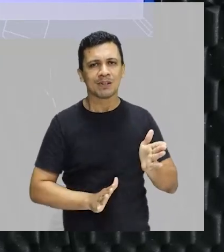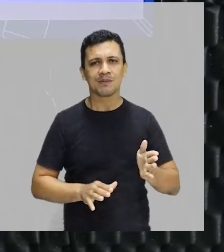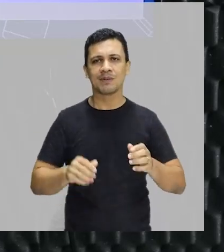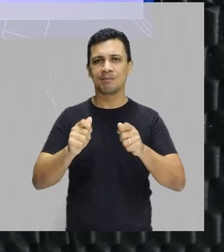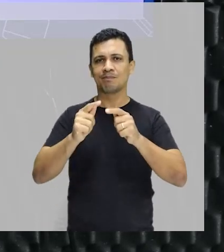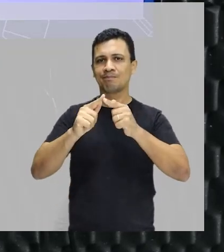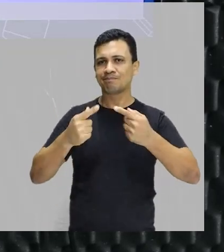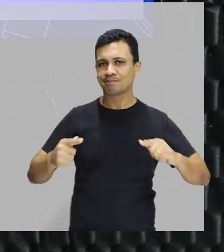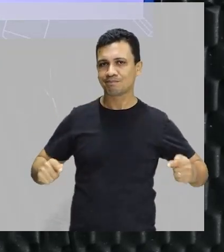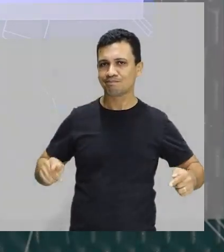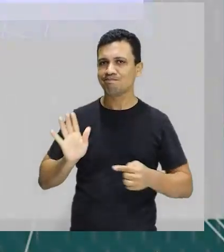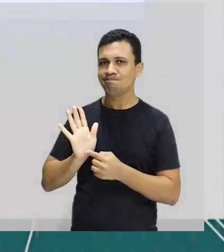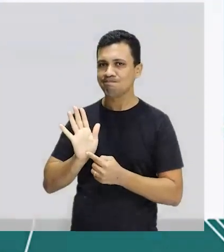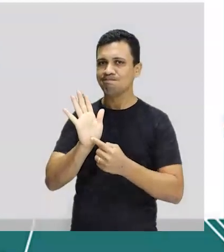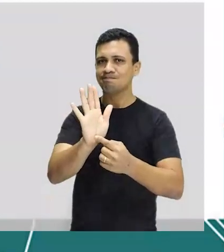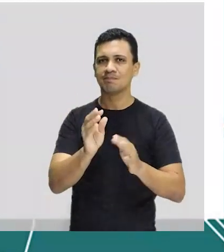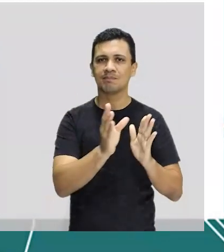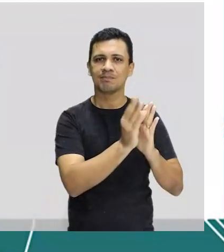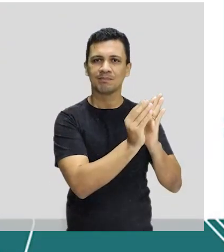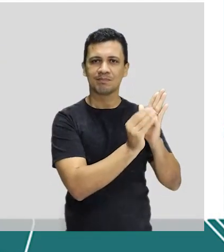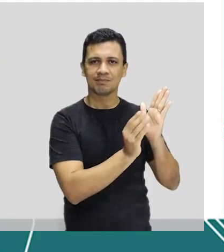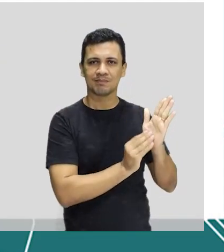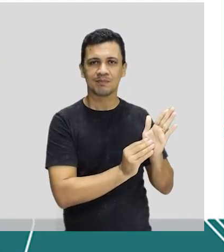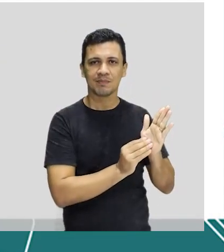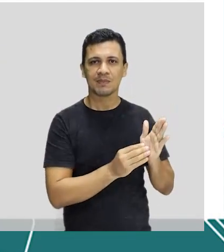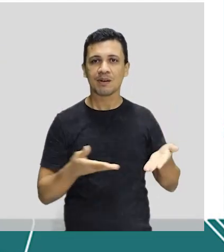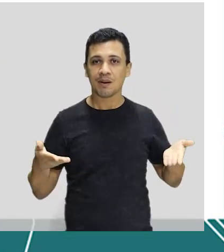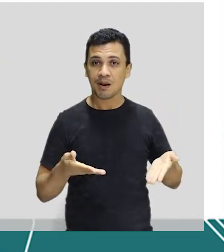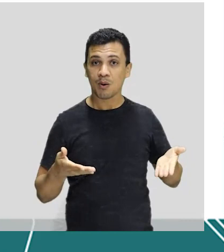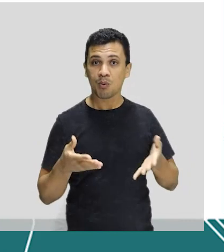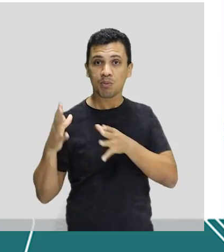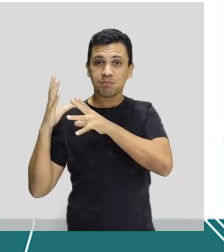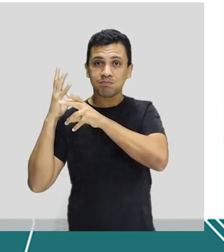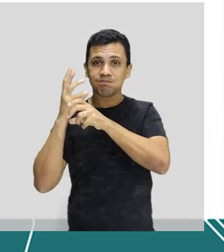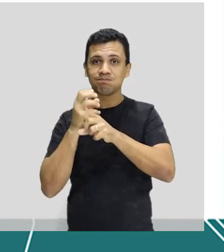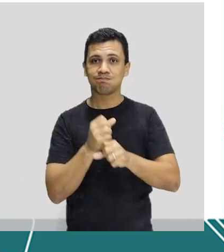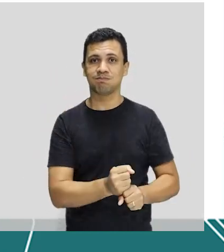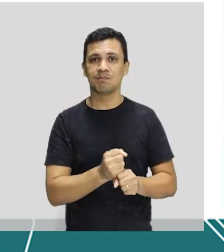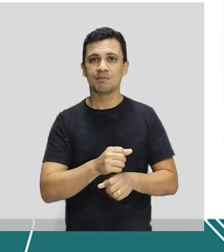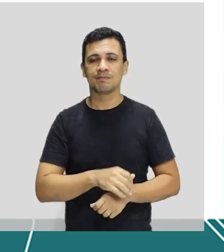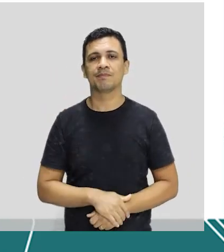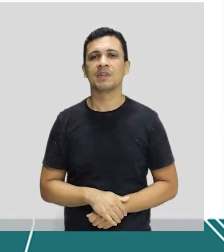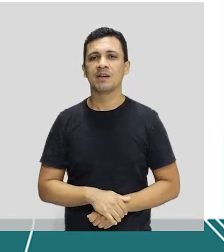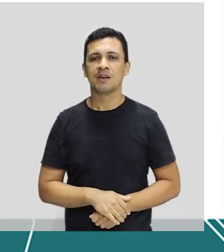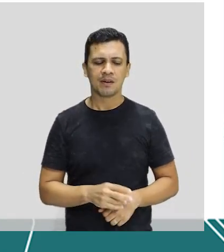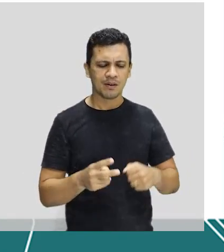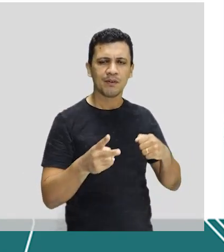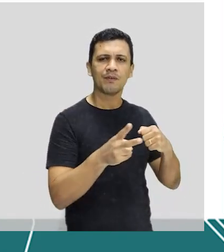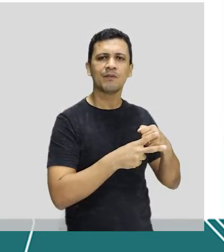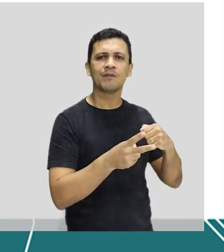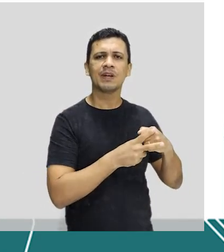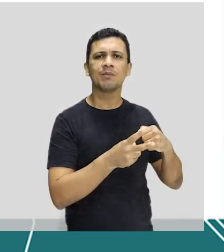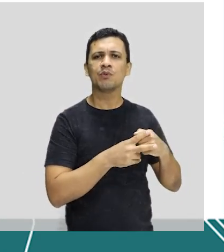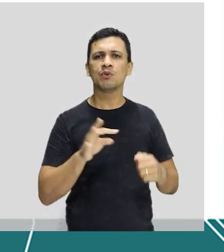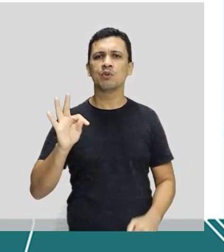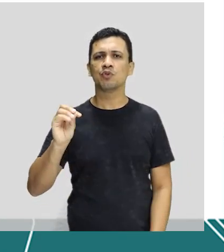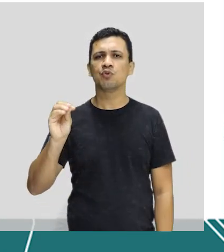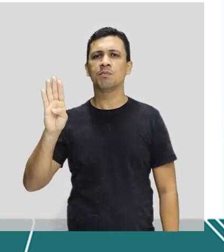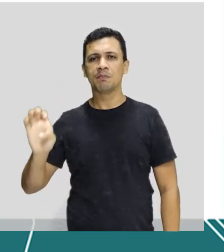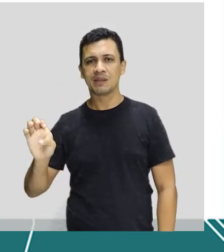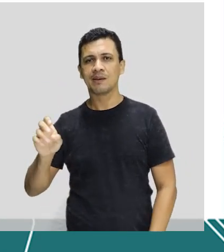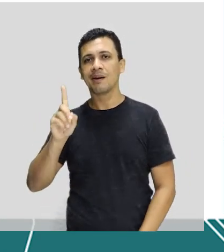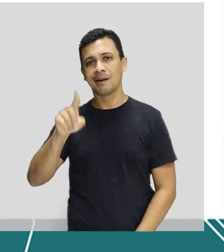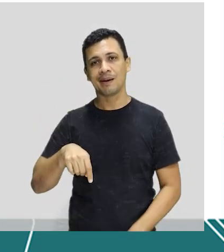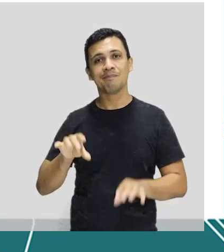bom? Então vamos lá, a nossa recap, nossa revisão. Como eu mencionei na nossa introdução, o verbo to be ele é